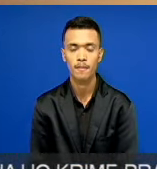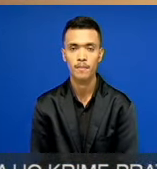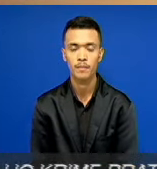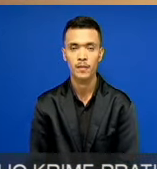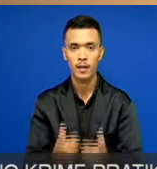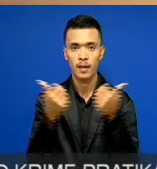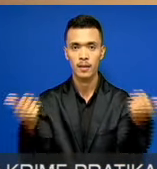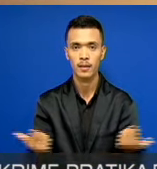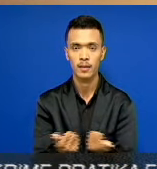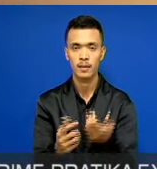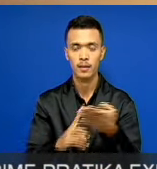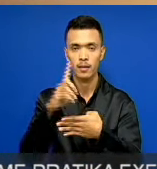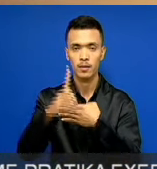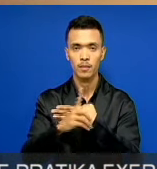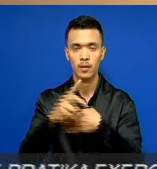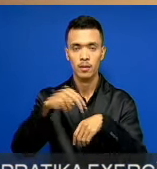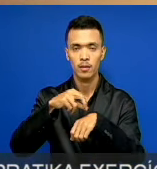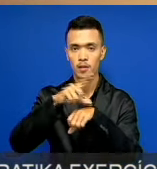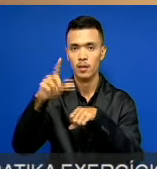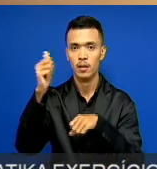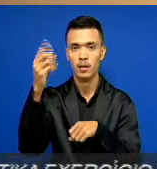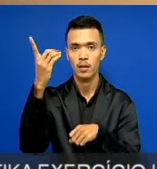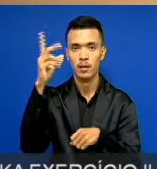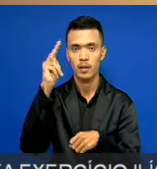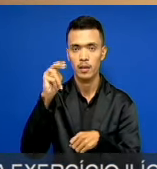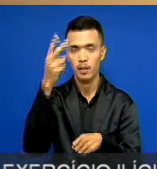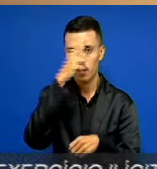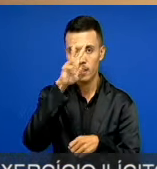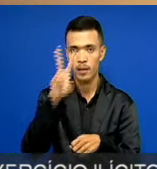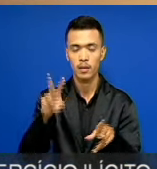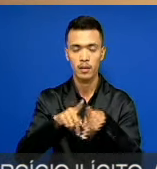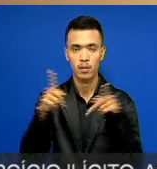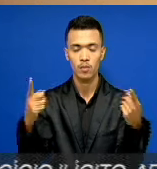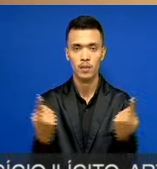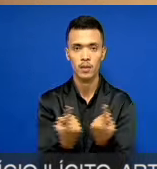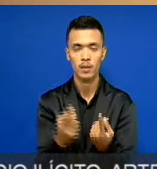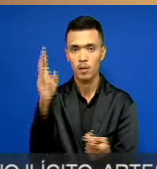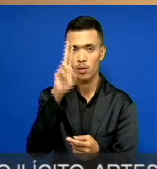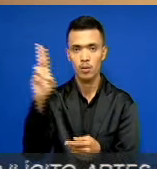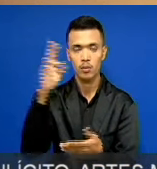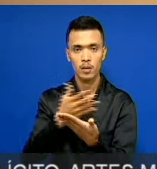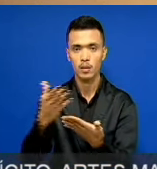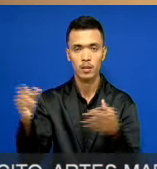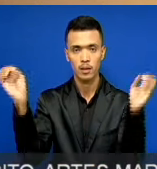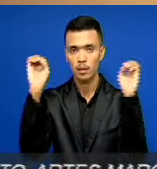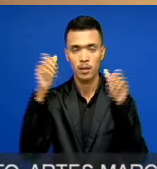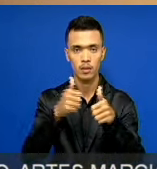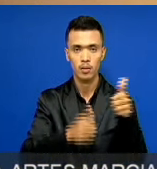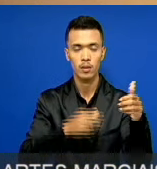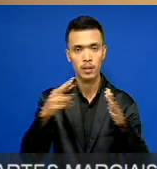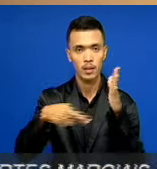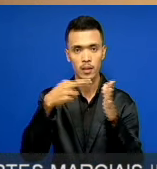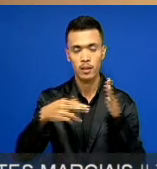A Agência de Desenvolvimento Nacional, ADN, identifica companhia Huasquita Cária, utiliza material La Estándar e